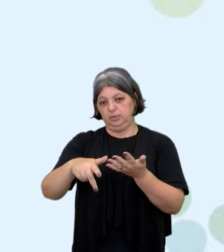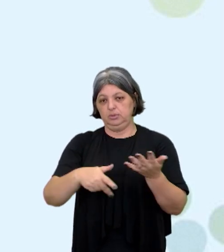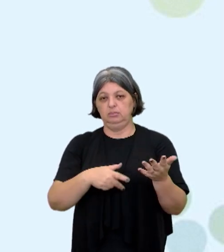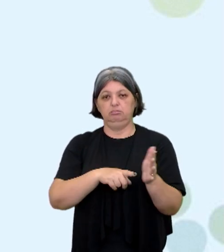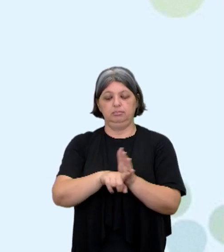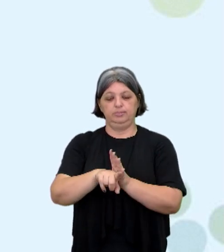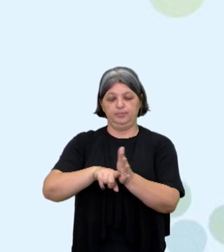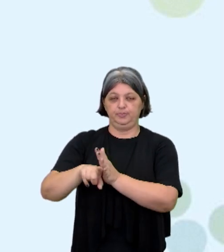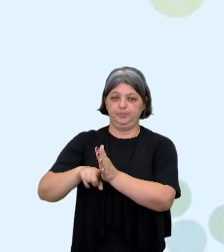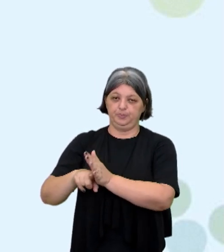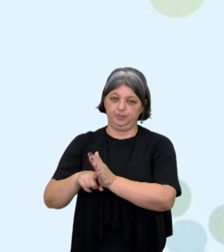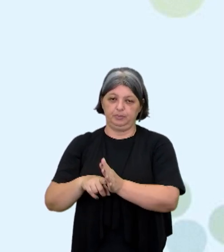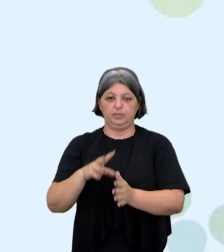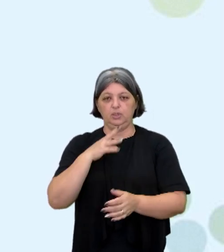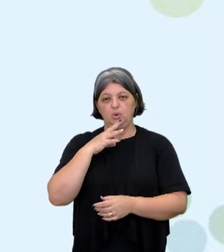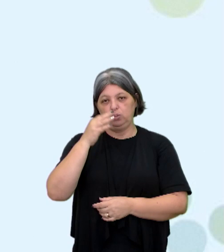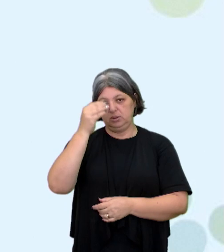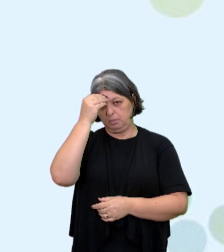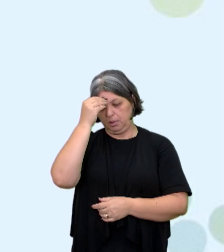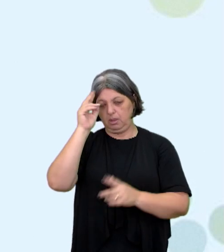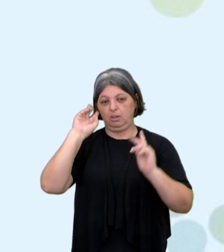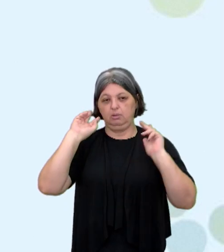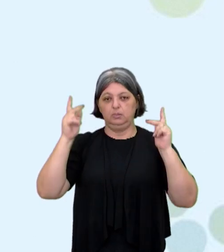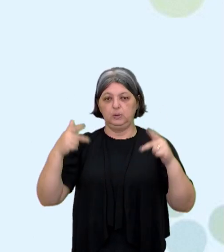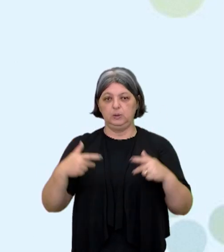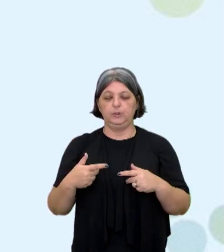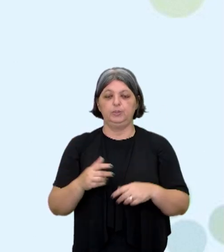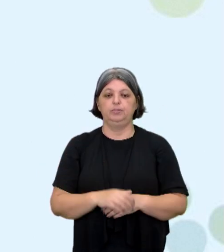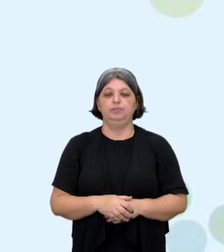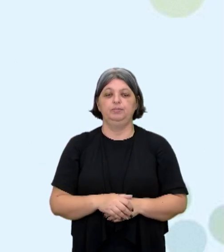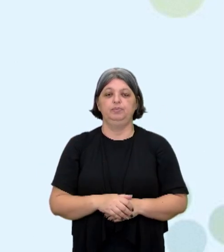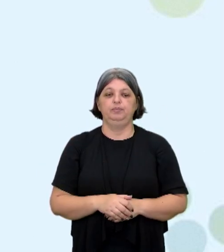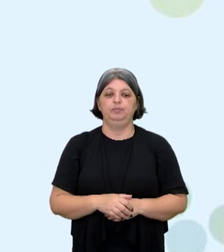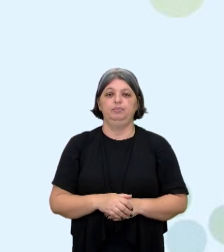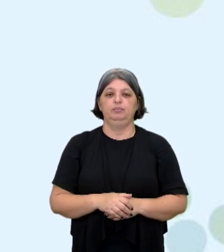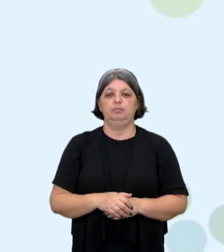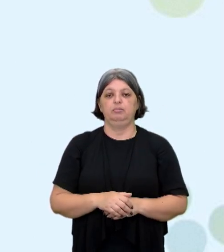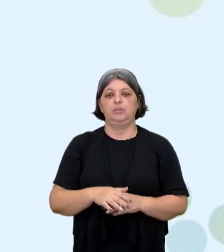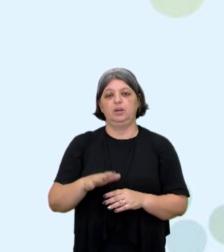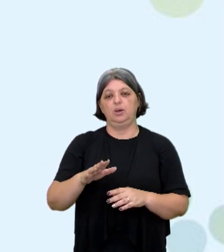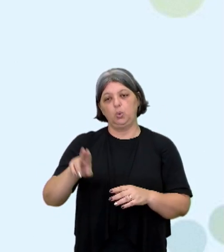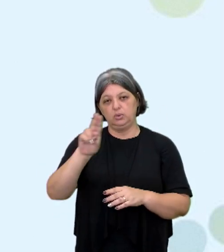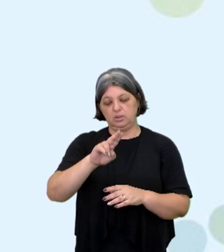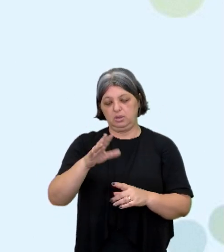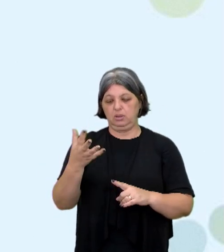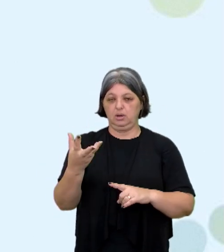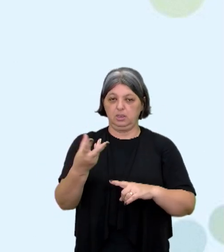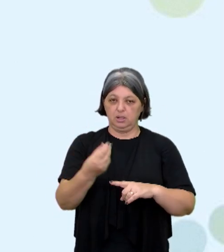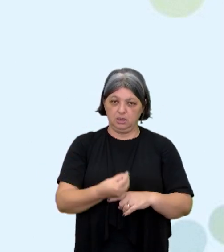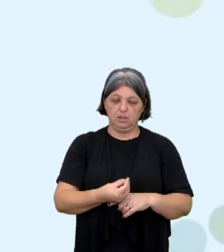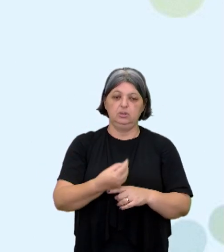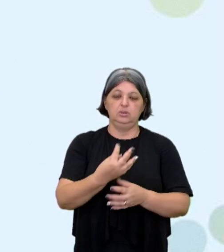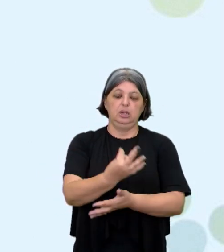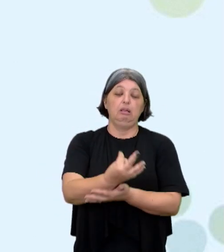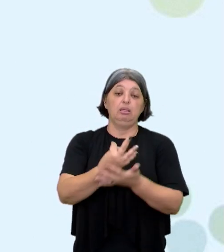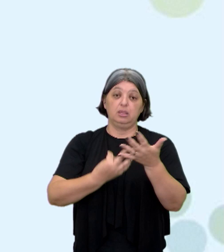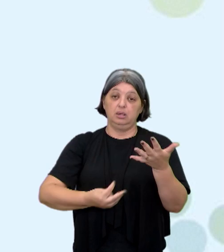humanos. Portanto, a partir de expressões artísticas, textos